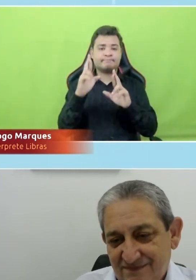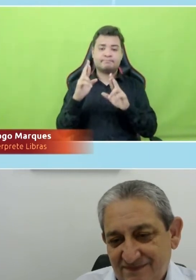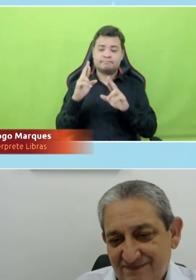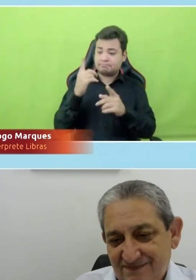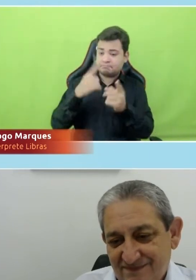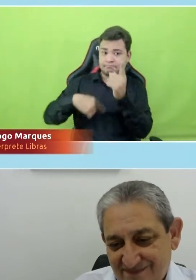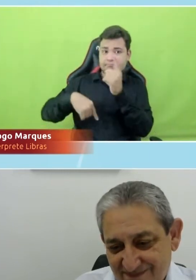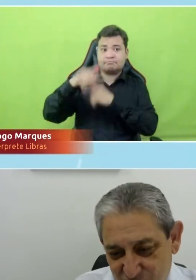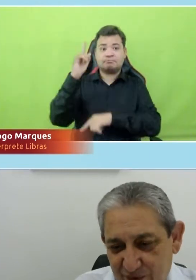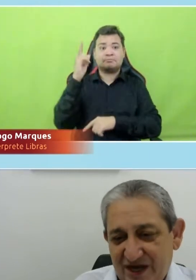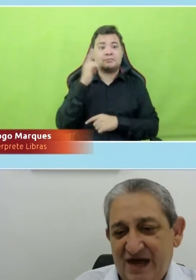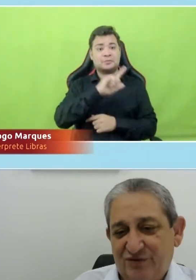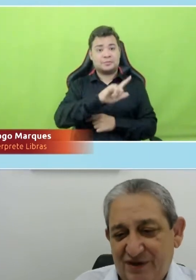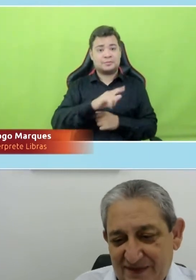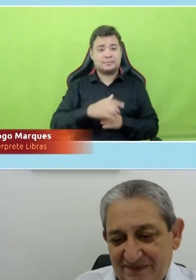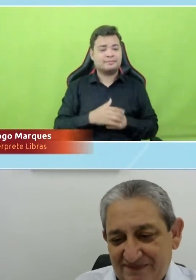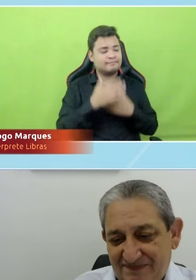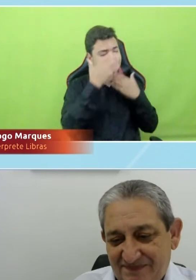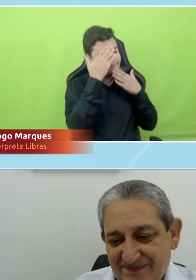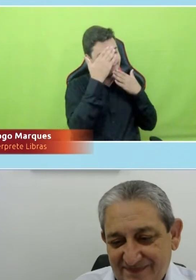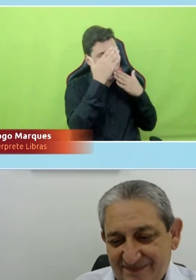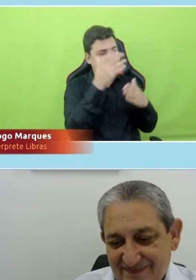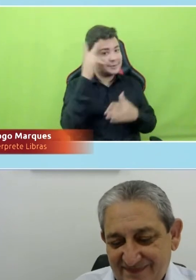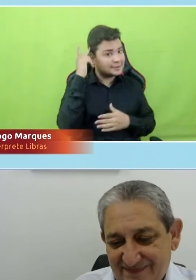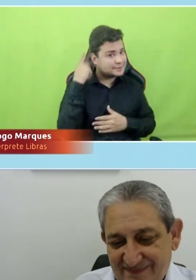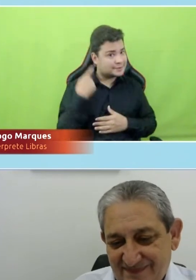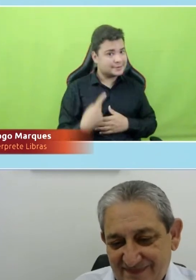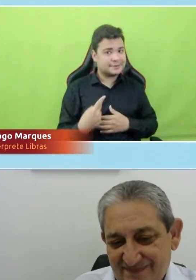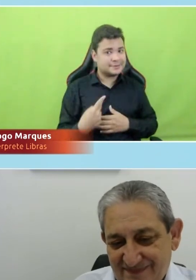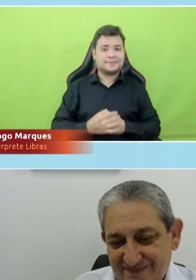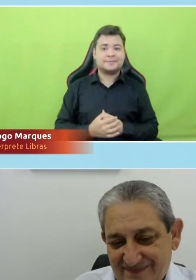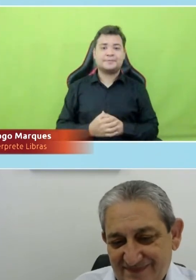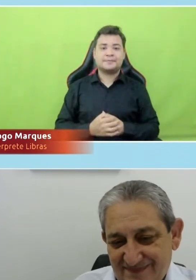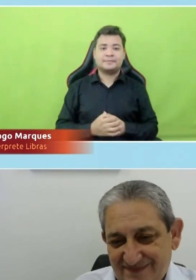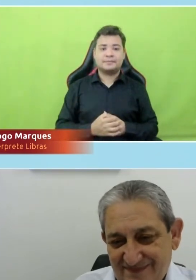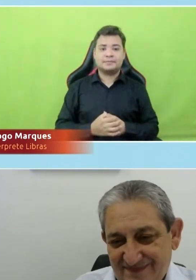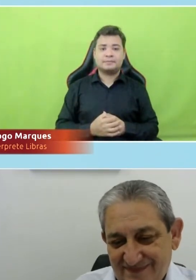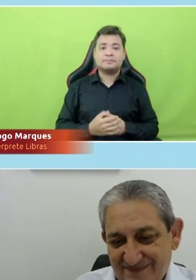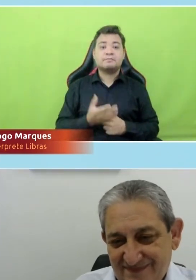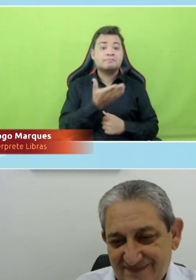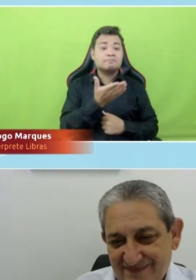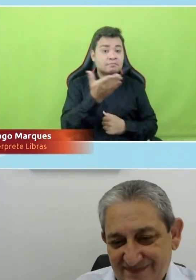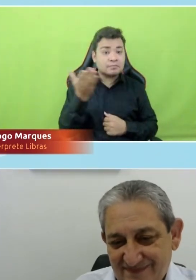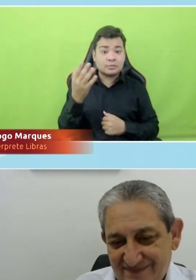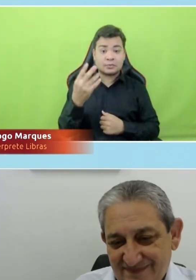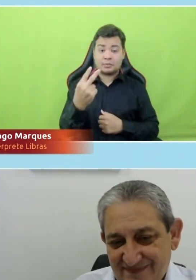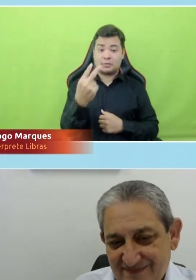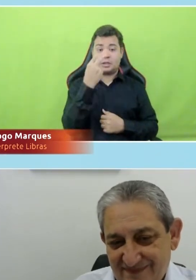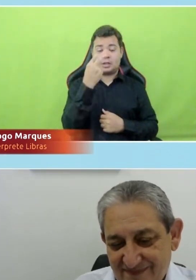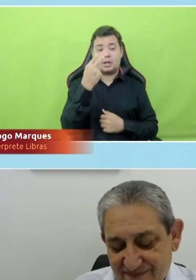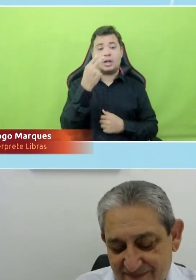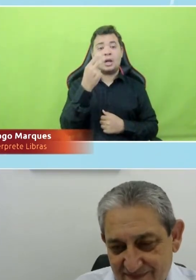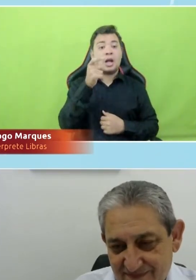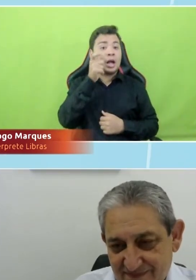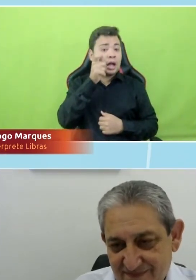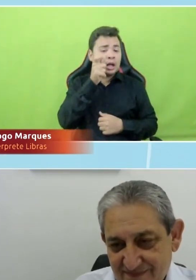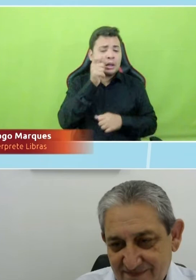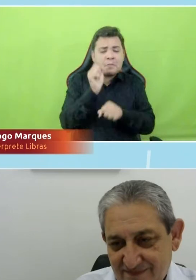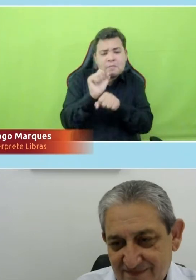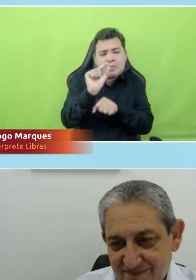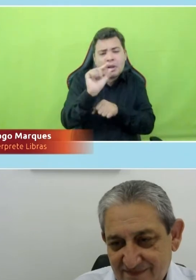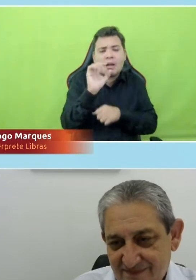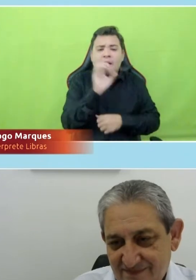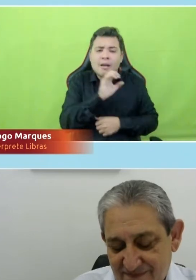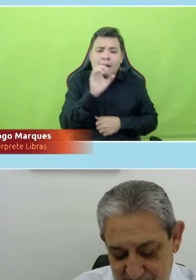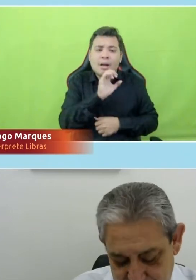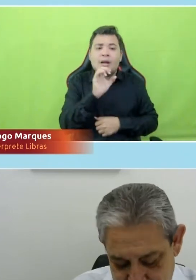próximo censo. Muito obrigado, Camila. E você que está aí nos assistindo, espera só um pouquinho que a gente já volta do